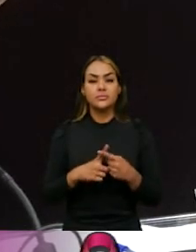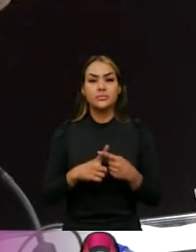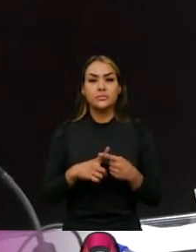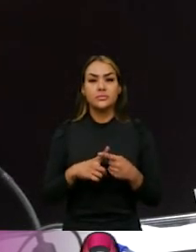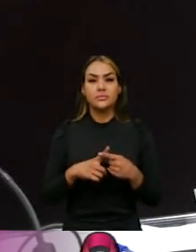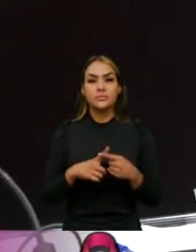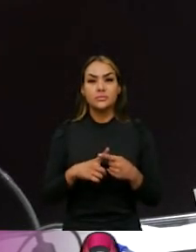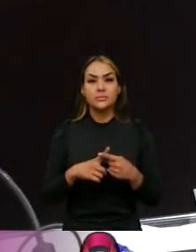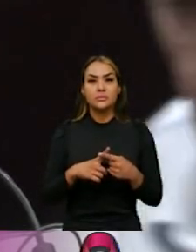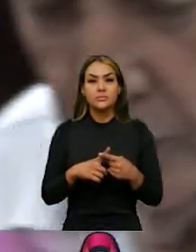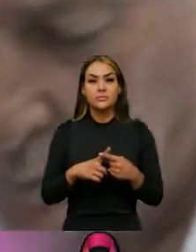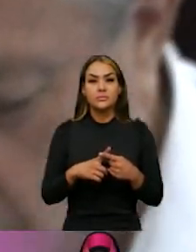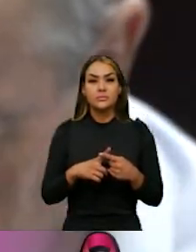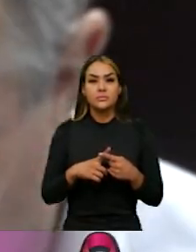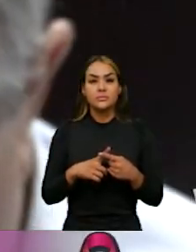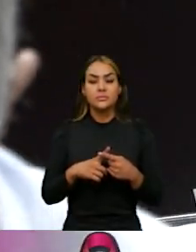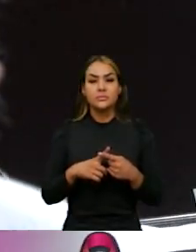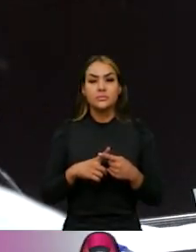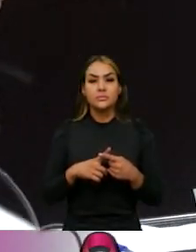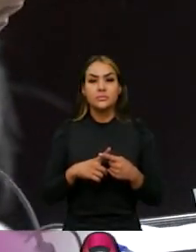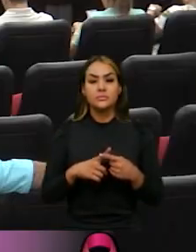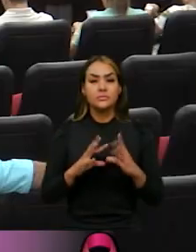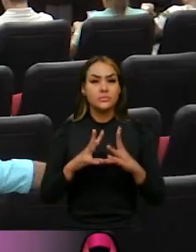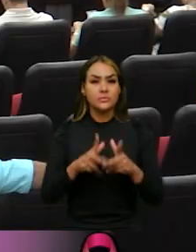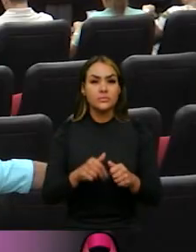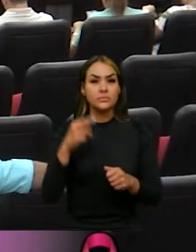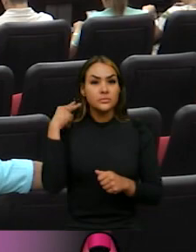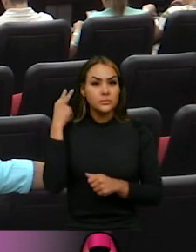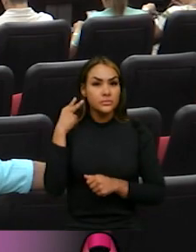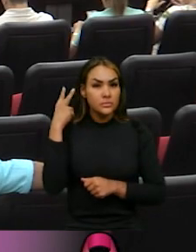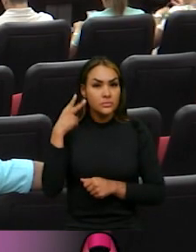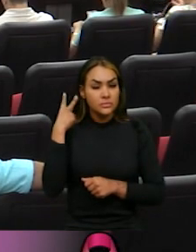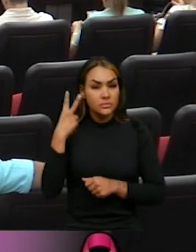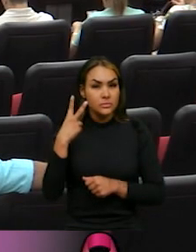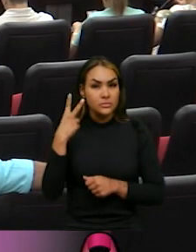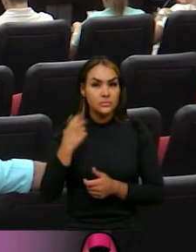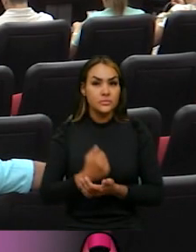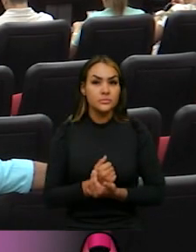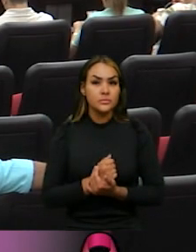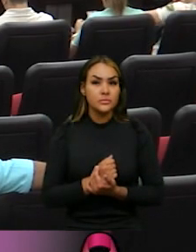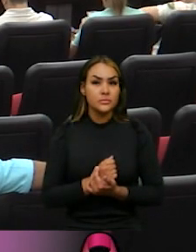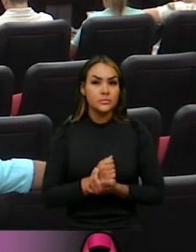o Wesley, a gente, acho que quase todos aí tiveram atendendo